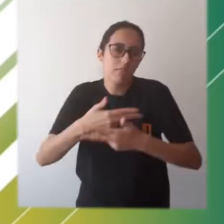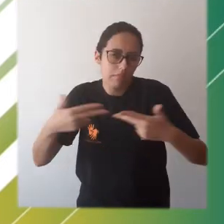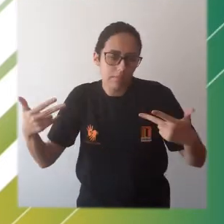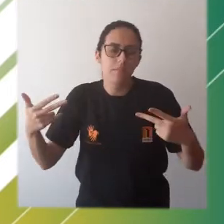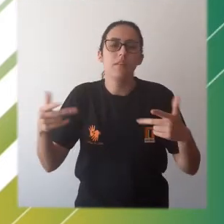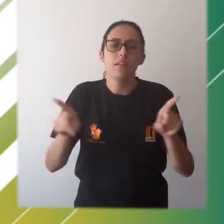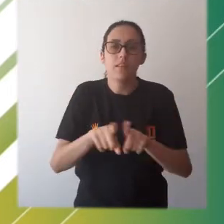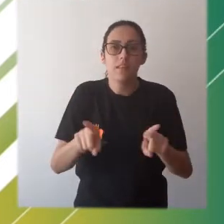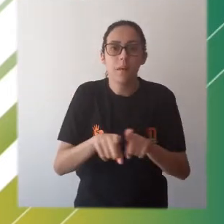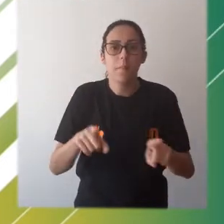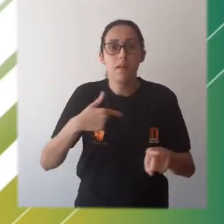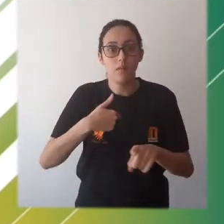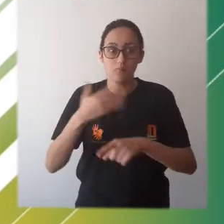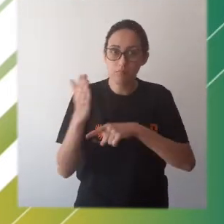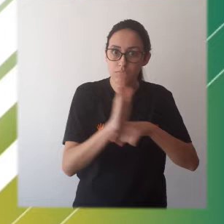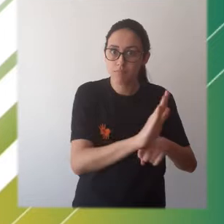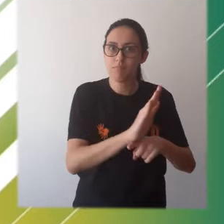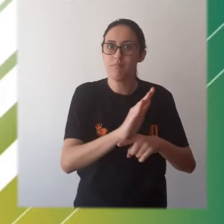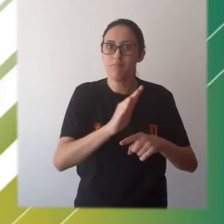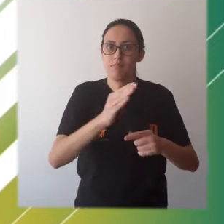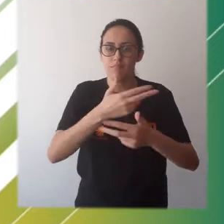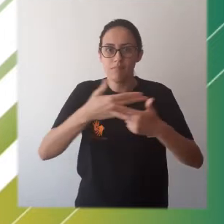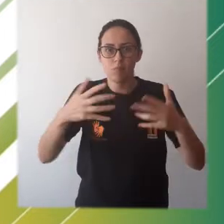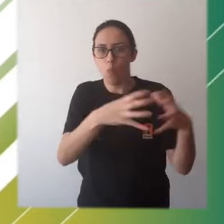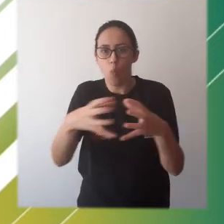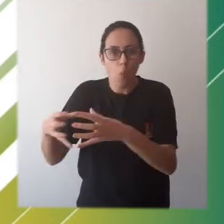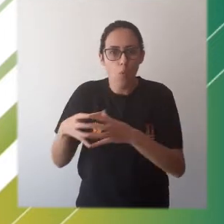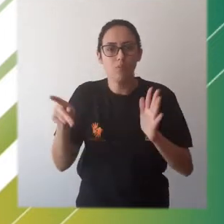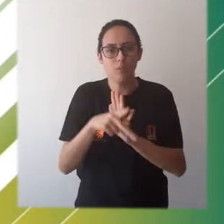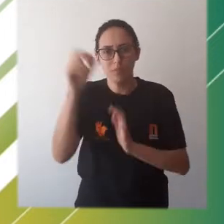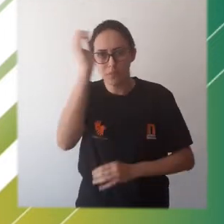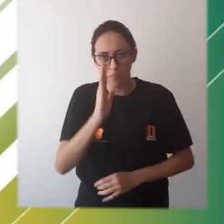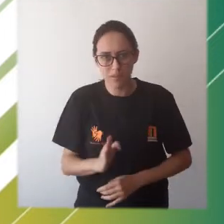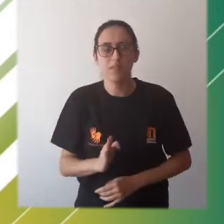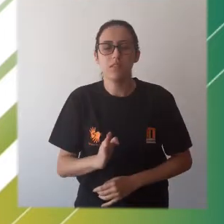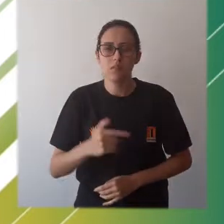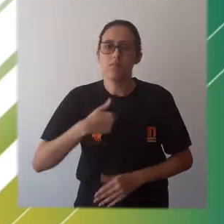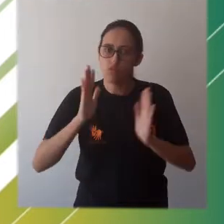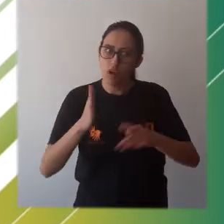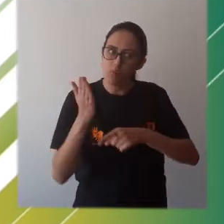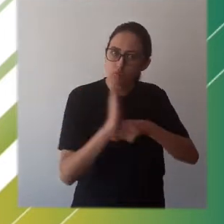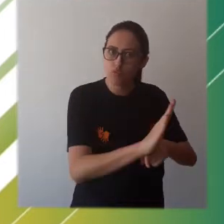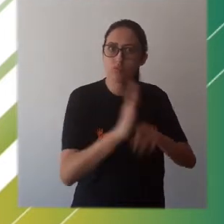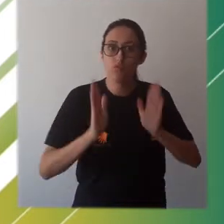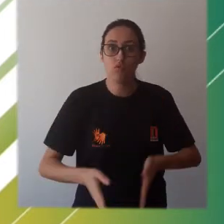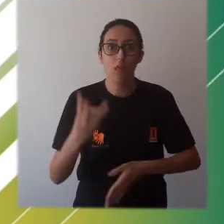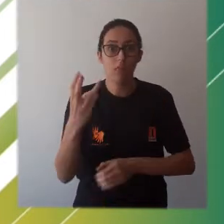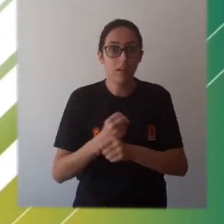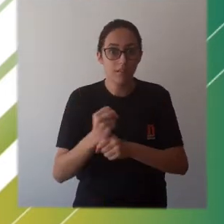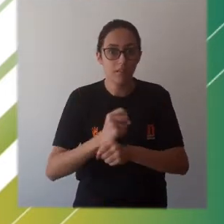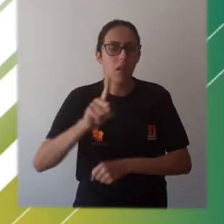fui responsável pela administração do Centro de Treinamento Time Brasil, onde é o Parque Aquático Maria Lenk, durante 3